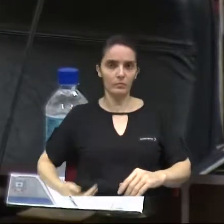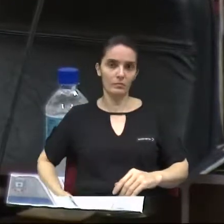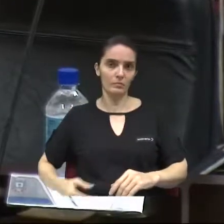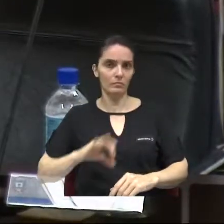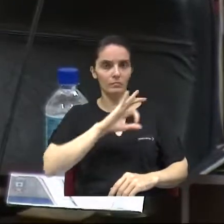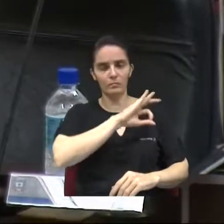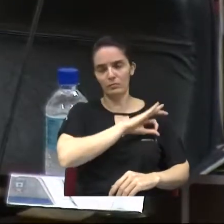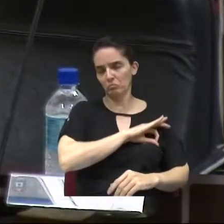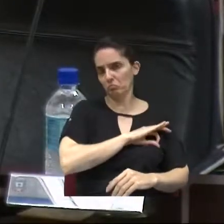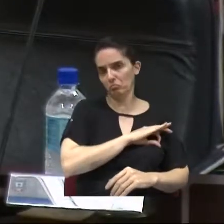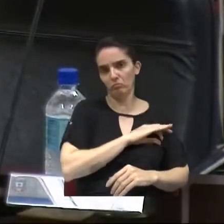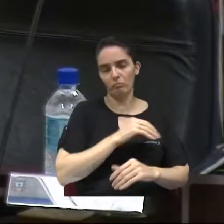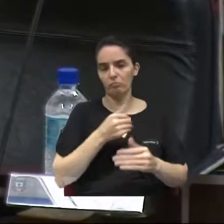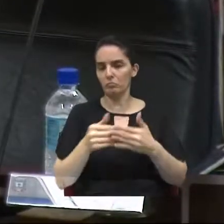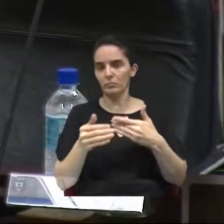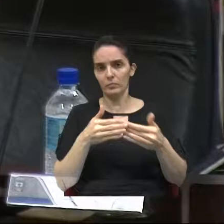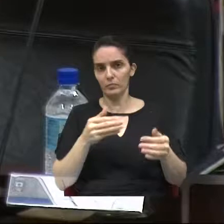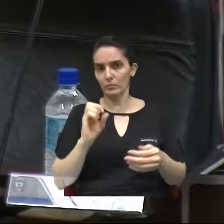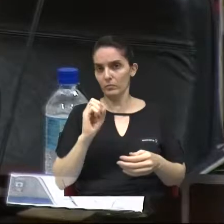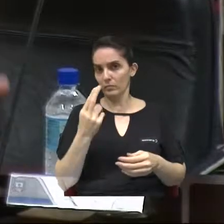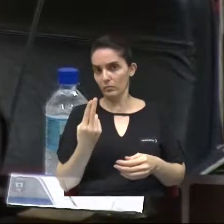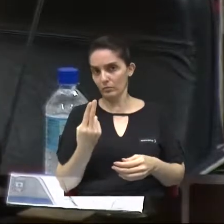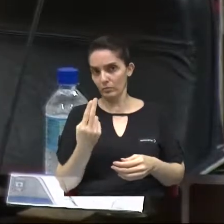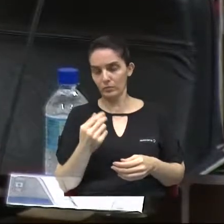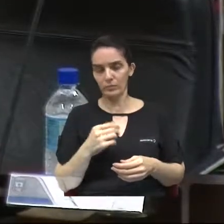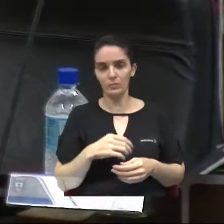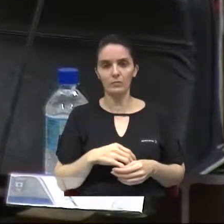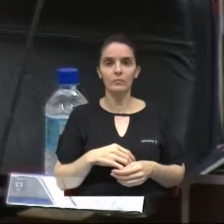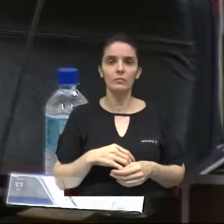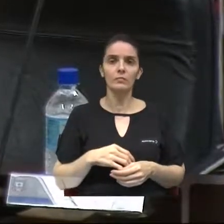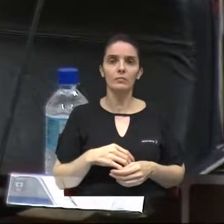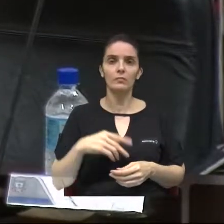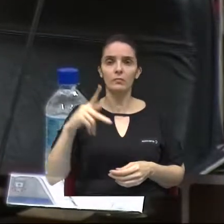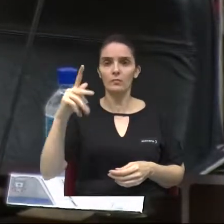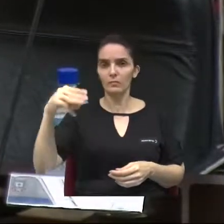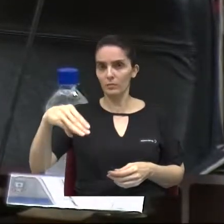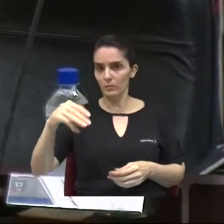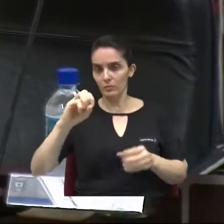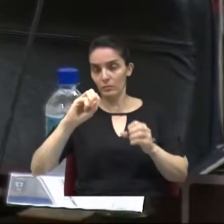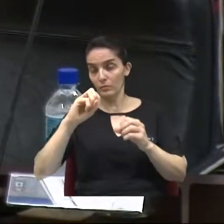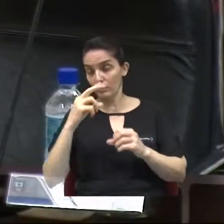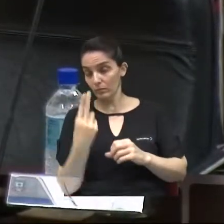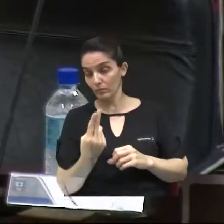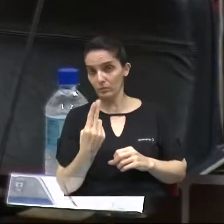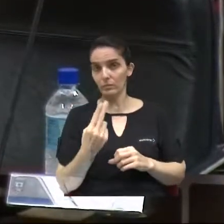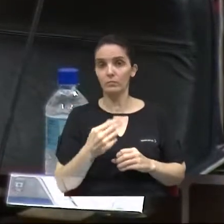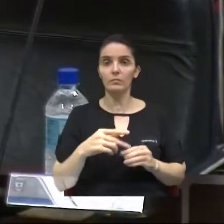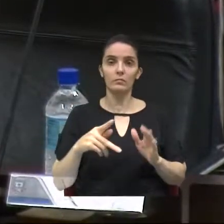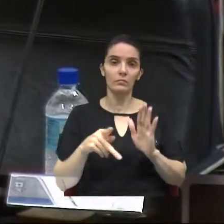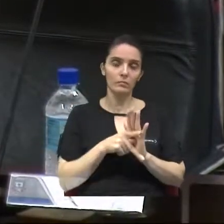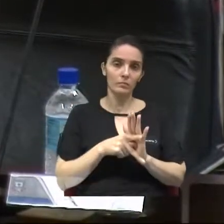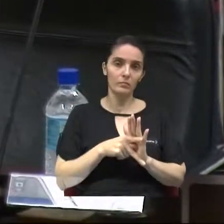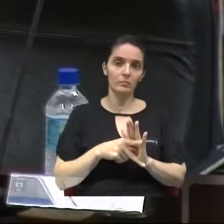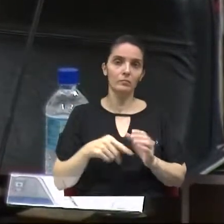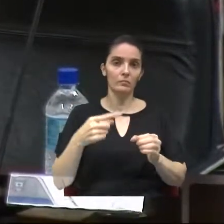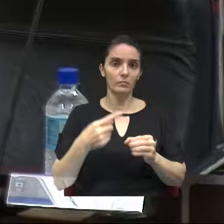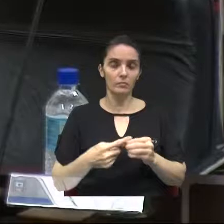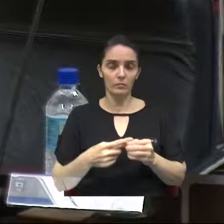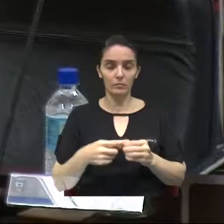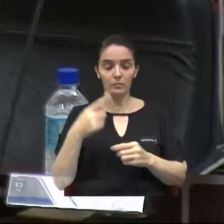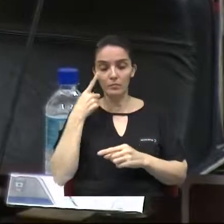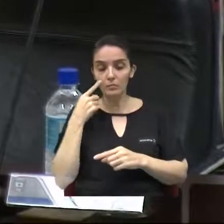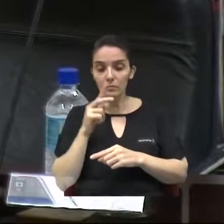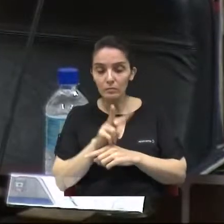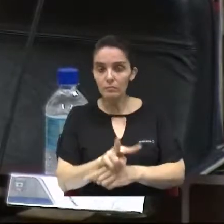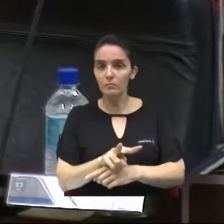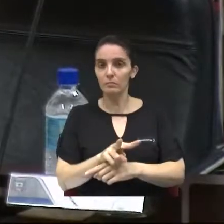guarda municipal, ou seja um funcionário público da polícia, ou próprio do município, para poder tomar conta daquele